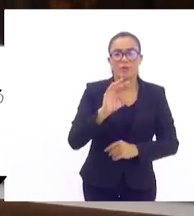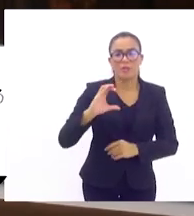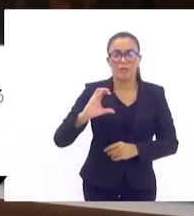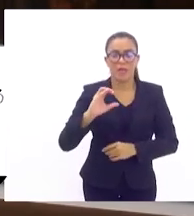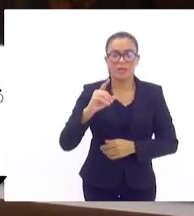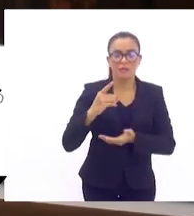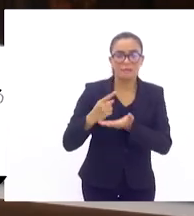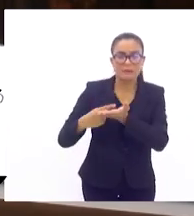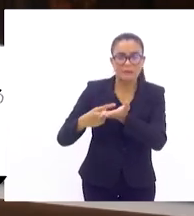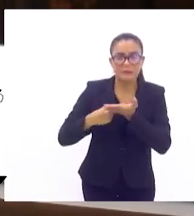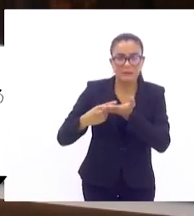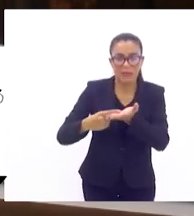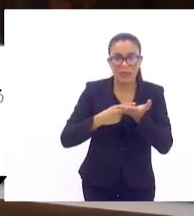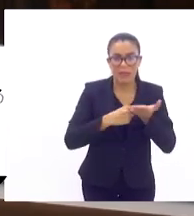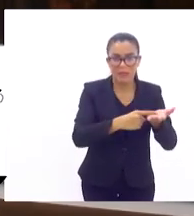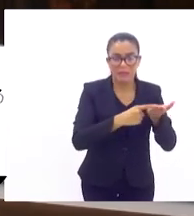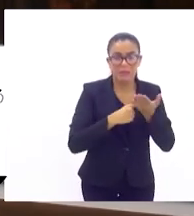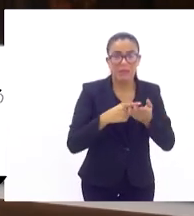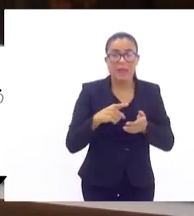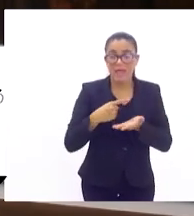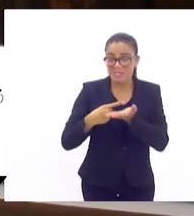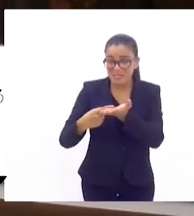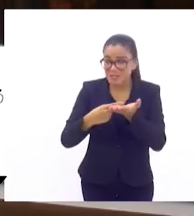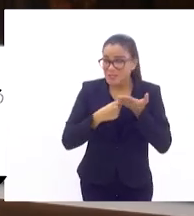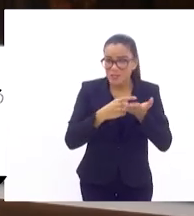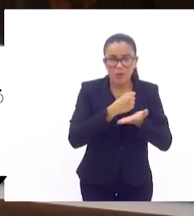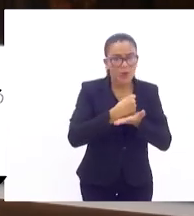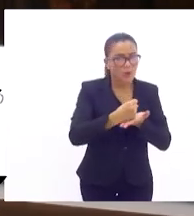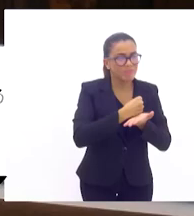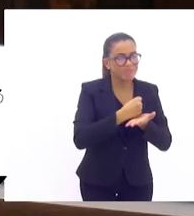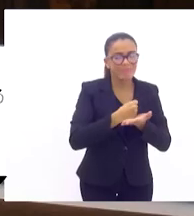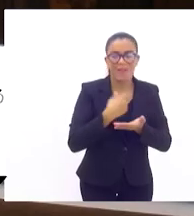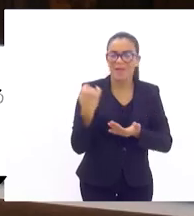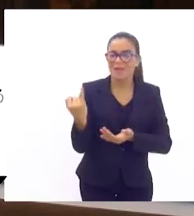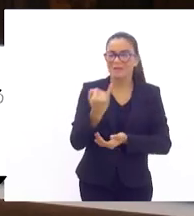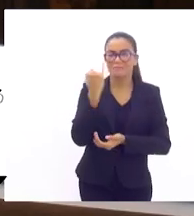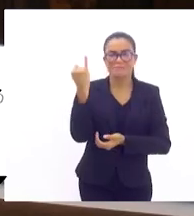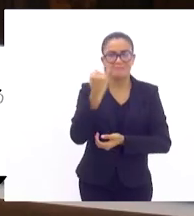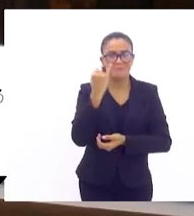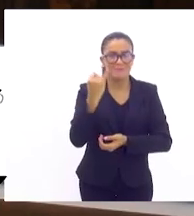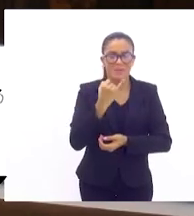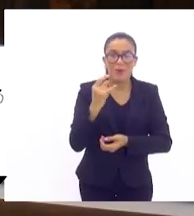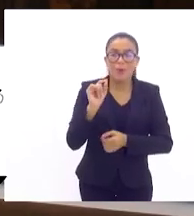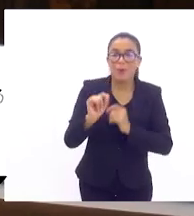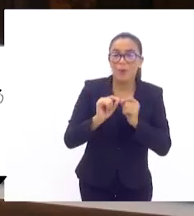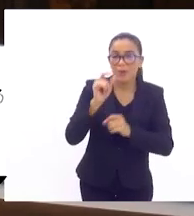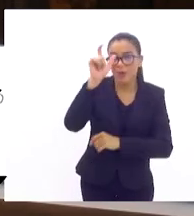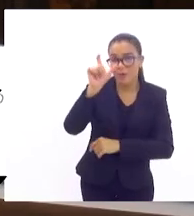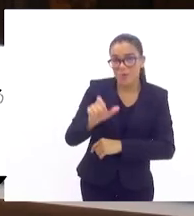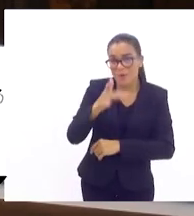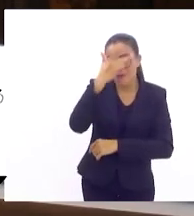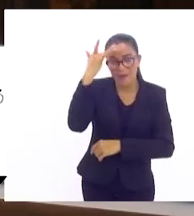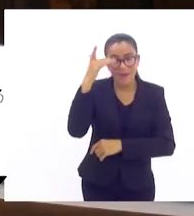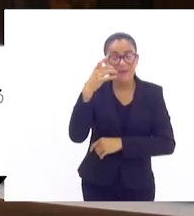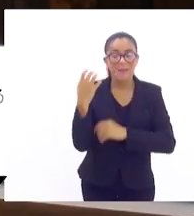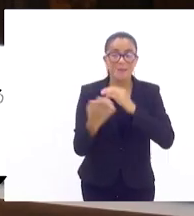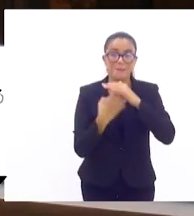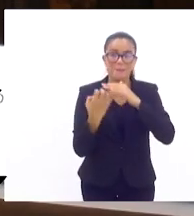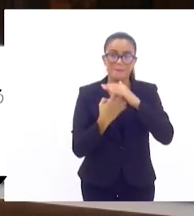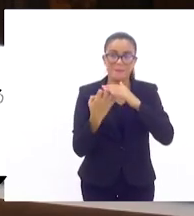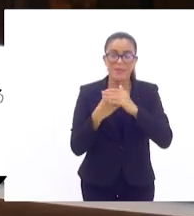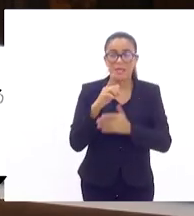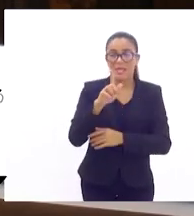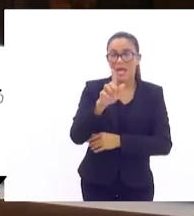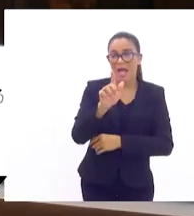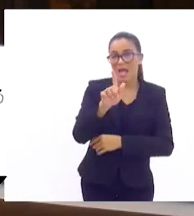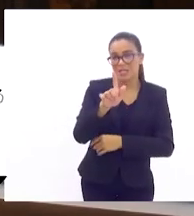A fiscalização desses contratos é imprescindível. Sem uma regulação forte, independente, sobretudo por parte da